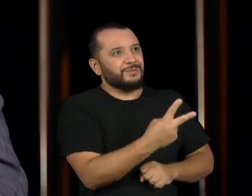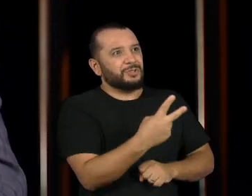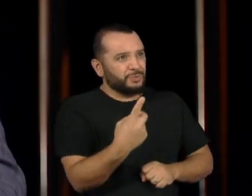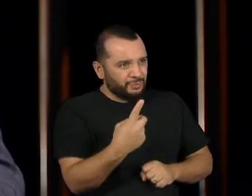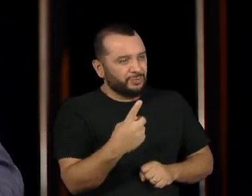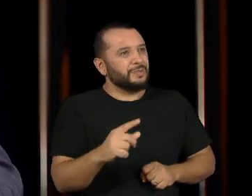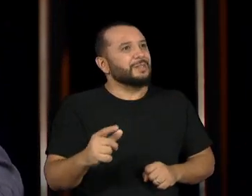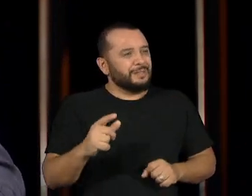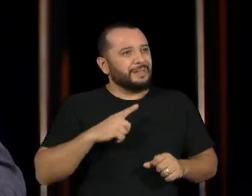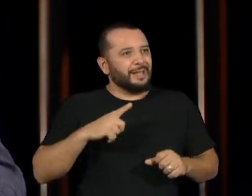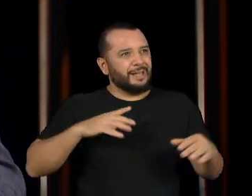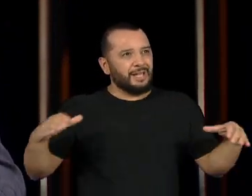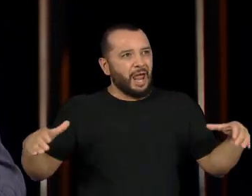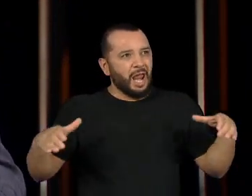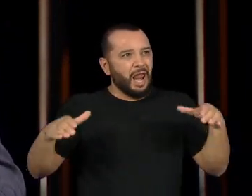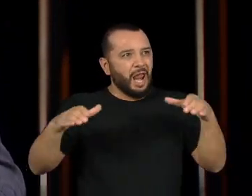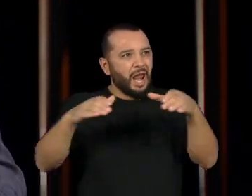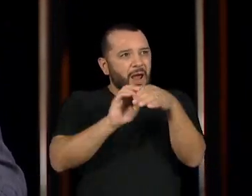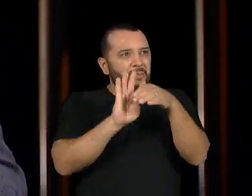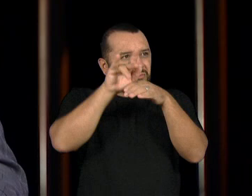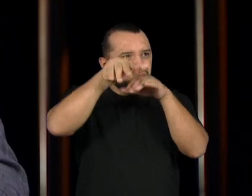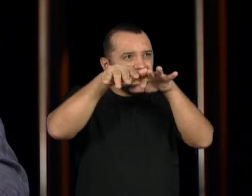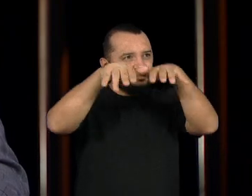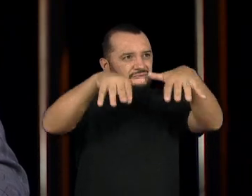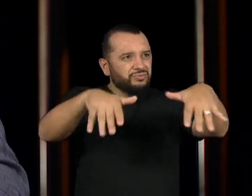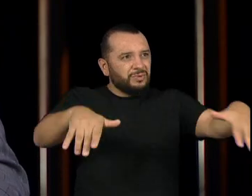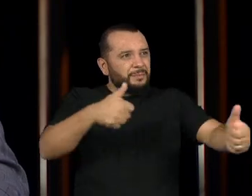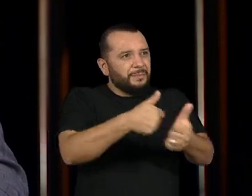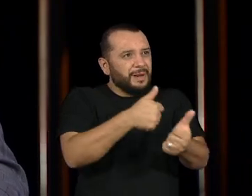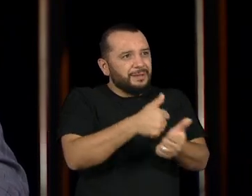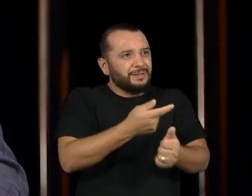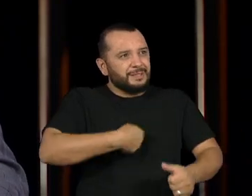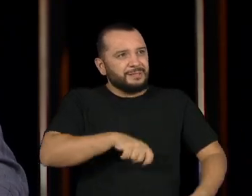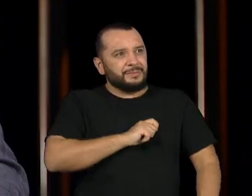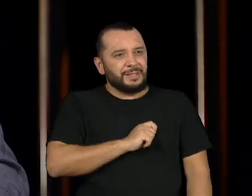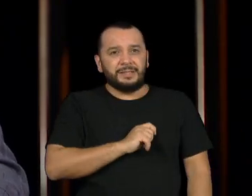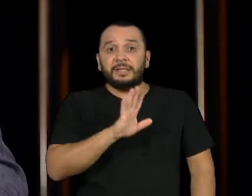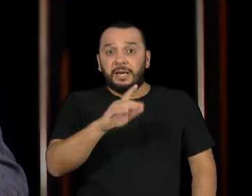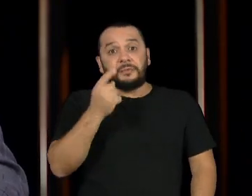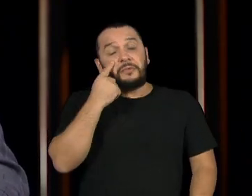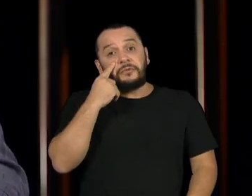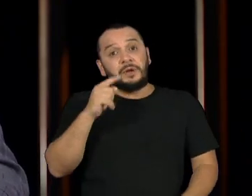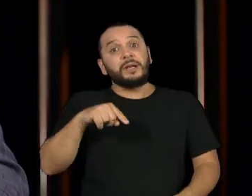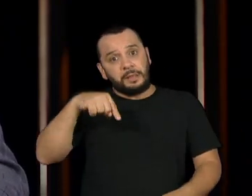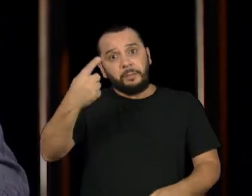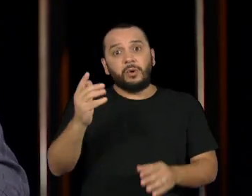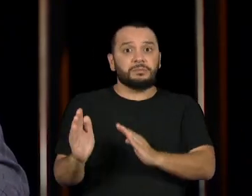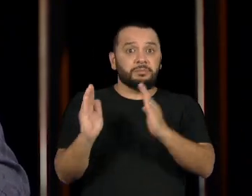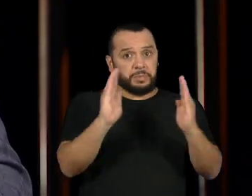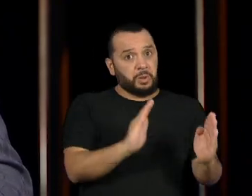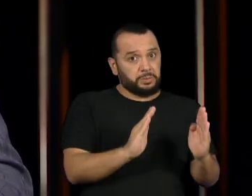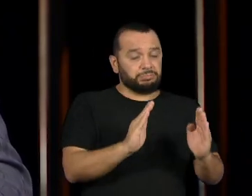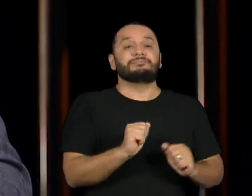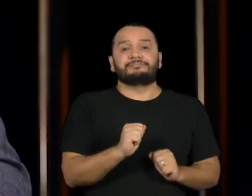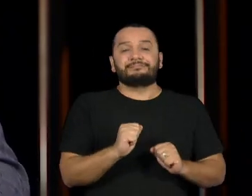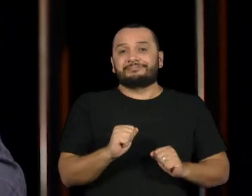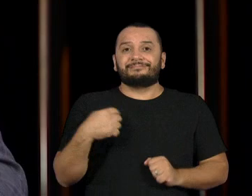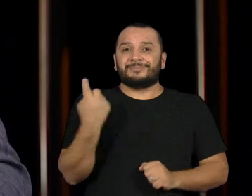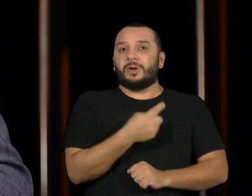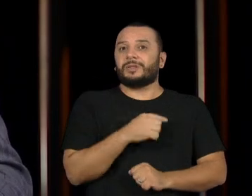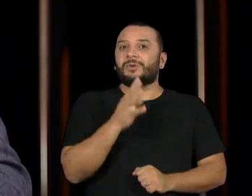vulcões acontecendo ali na costa da Espanha. Nós vamos precisar de ir para o próximo bloco. E lá nós vamos